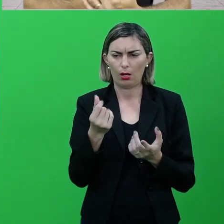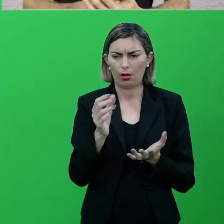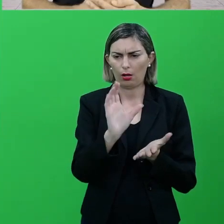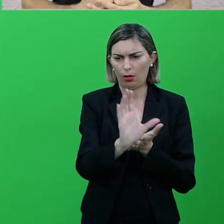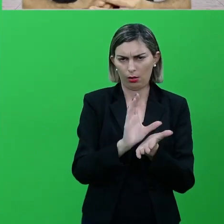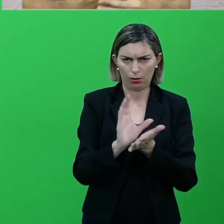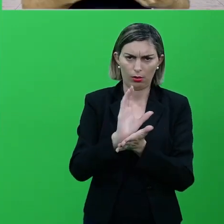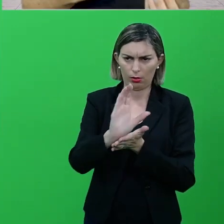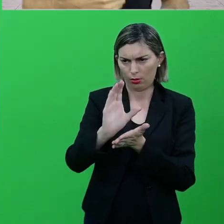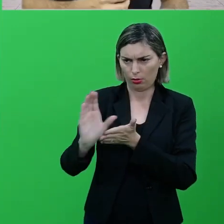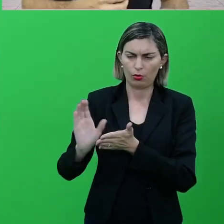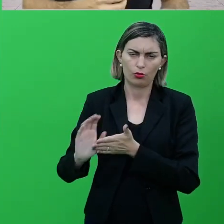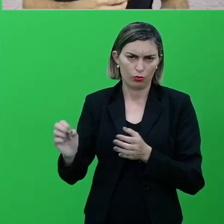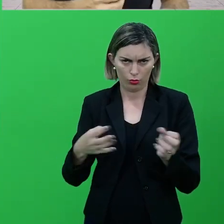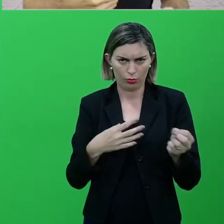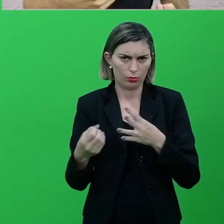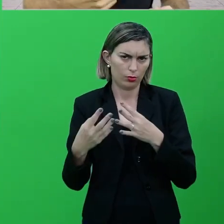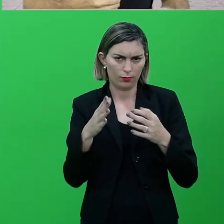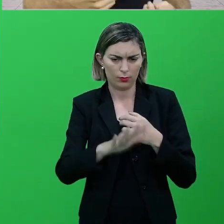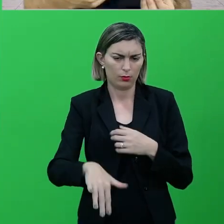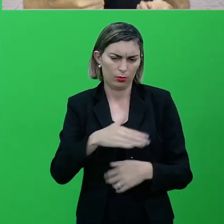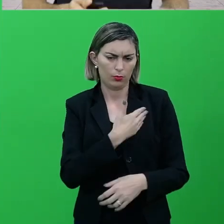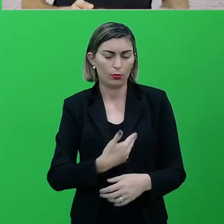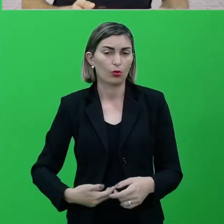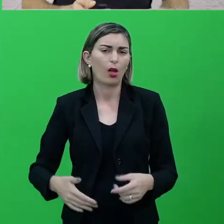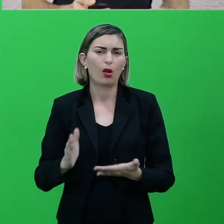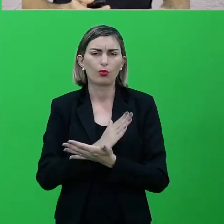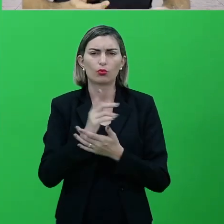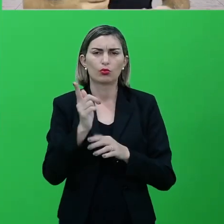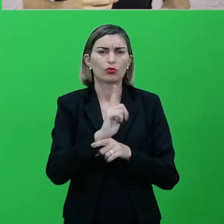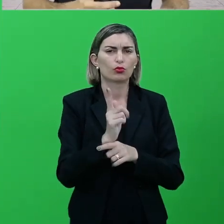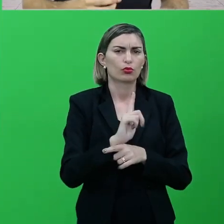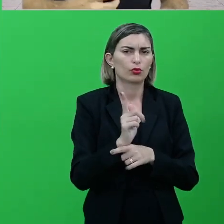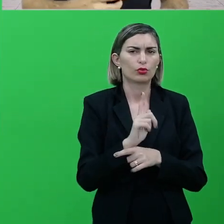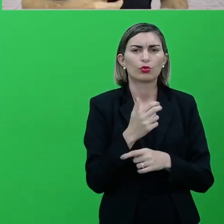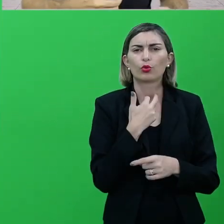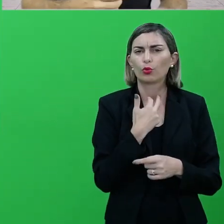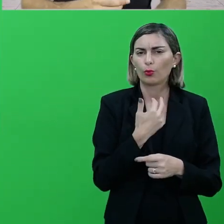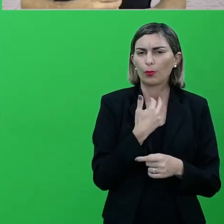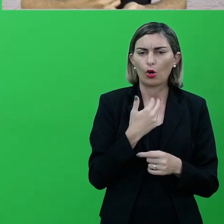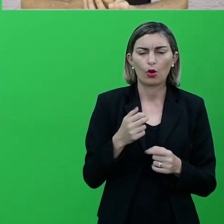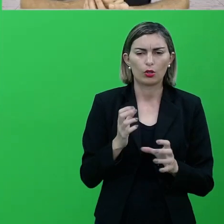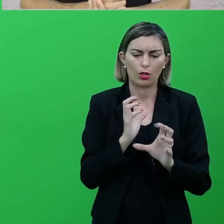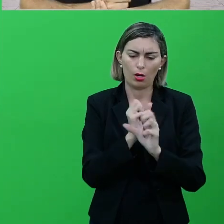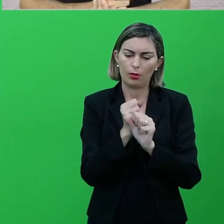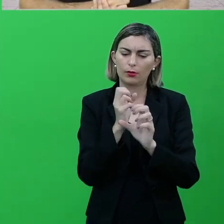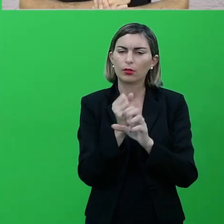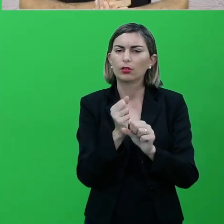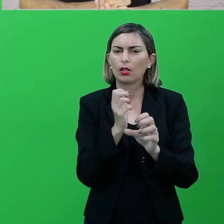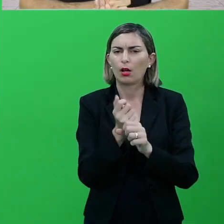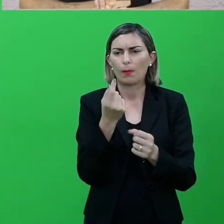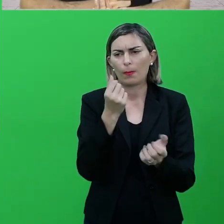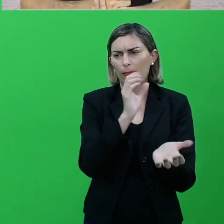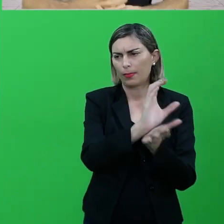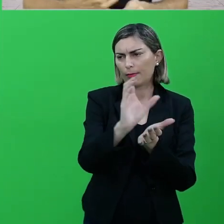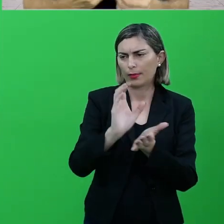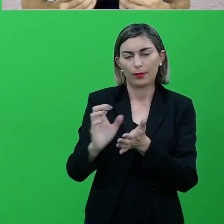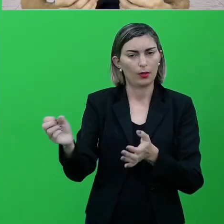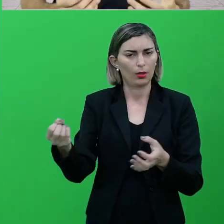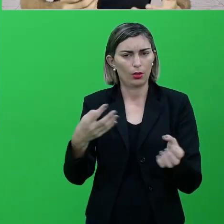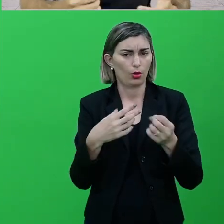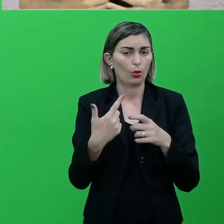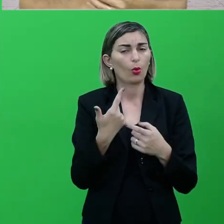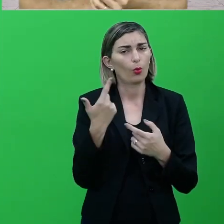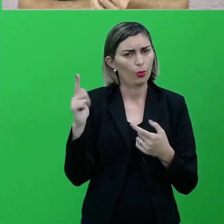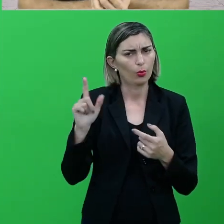setor público, em algumas situações, os gestores não podem fornecer estimativas financeiras de investimento em inovação. Por outro